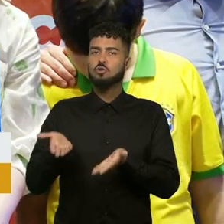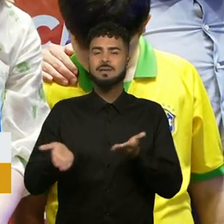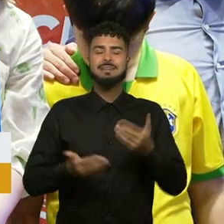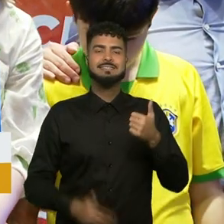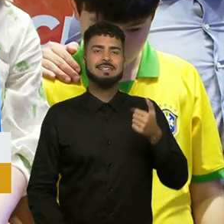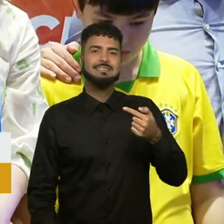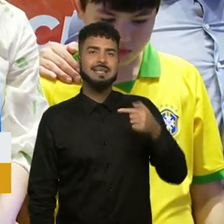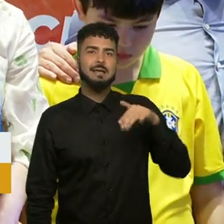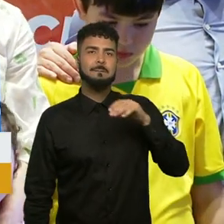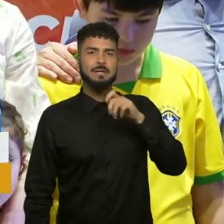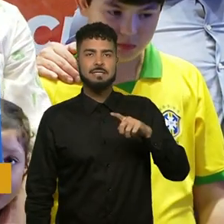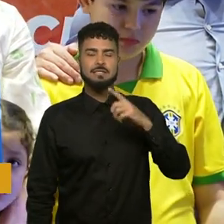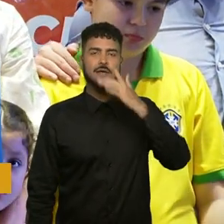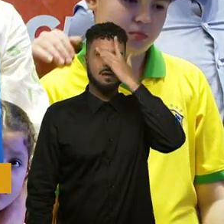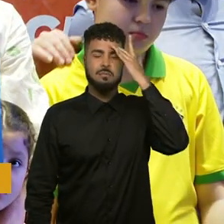milhões desse Rio de Janeiro